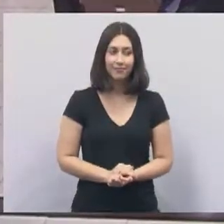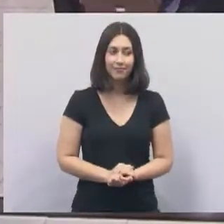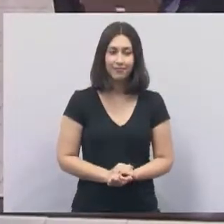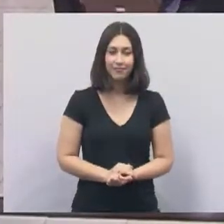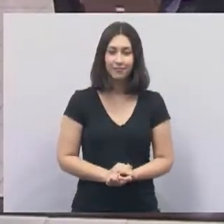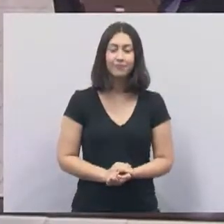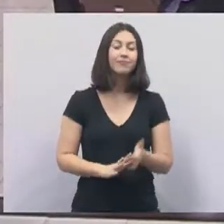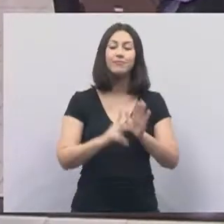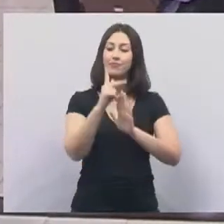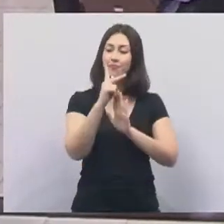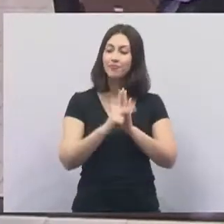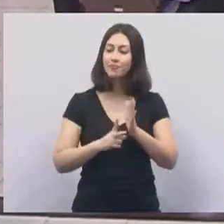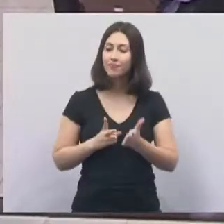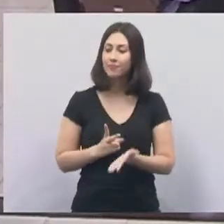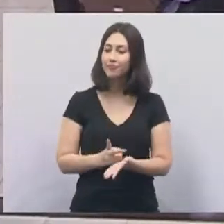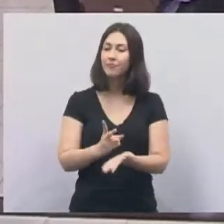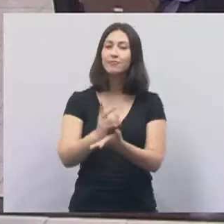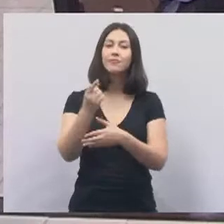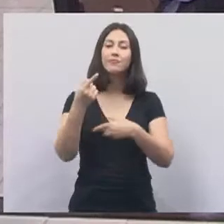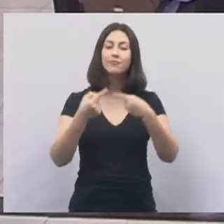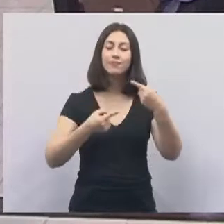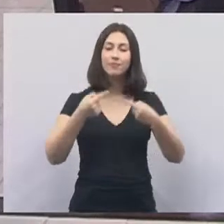projeto continente